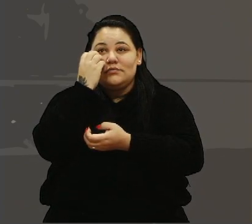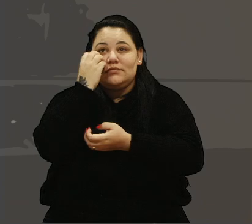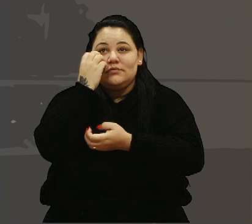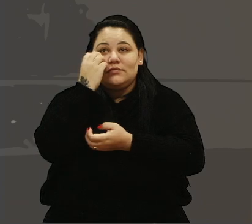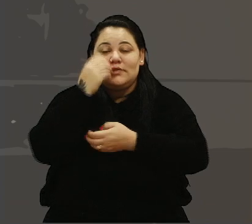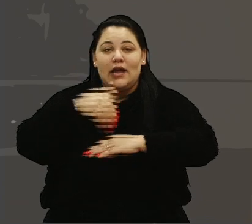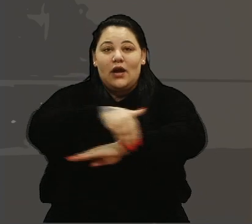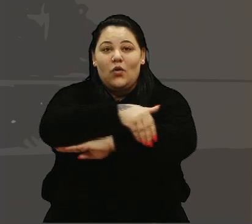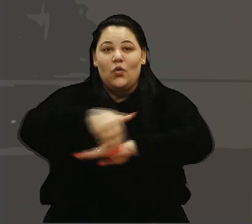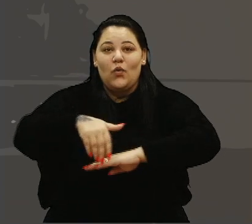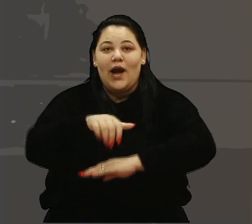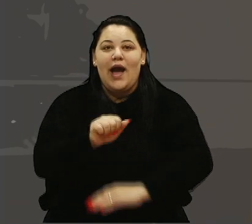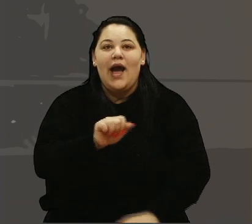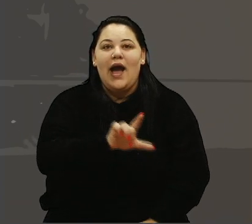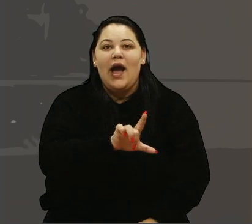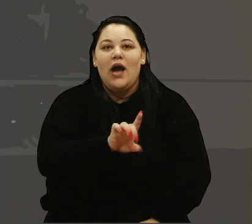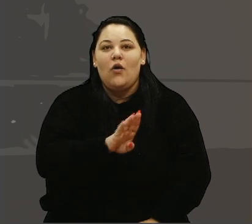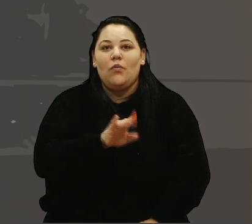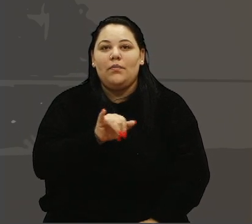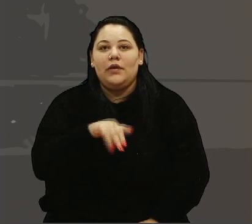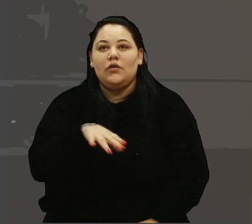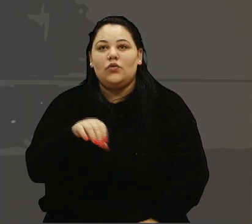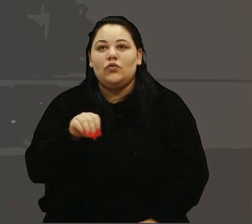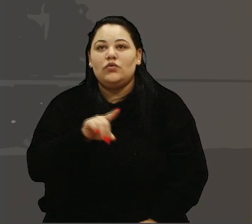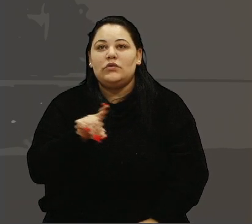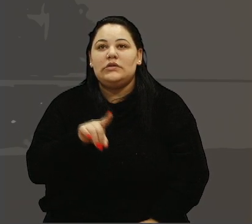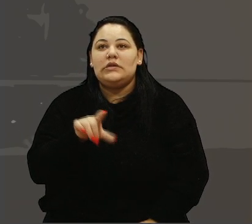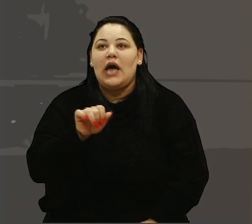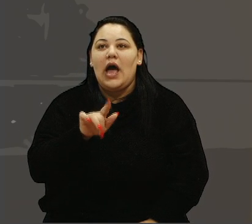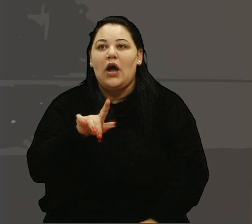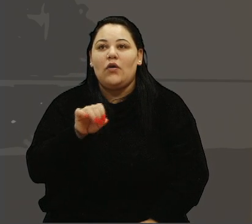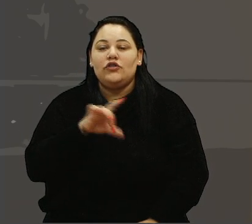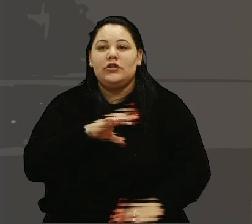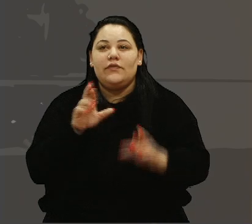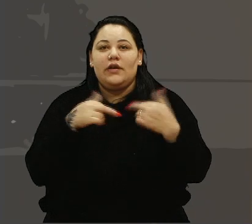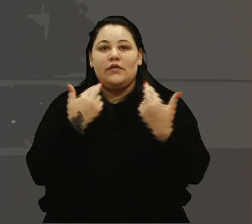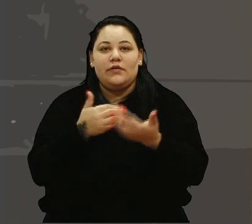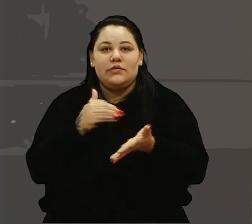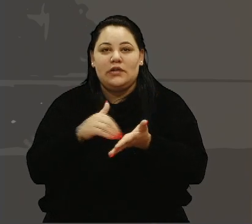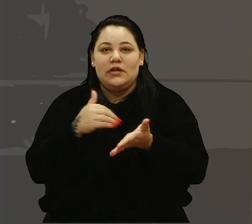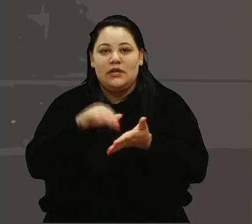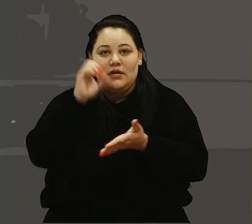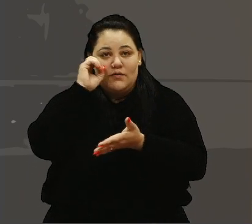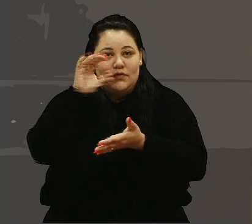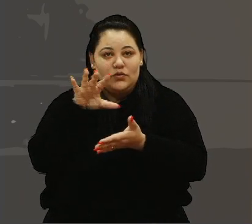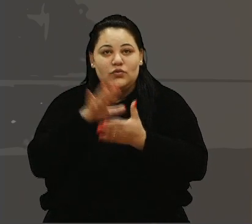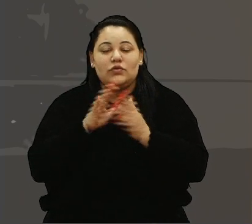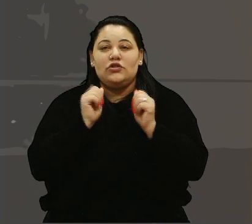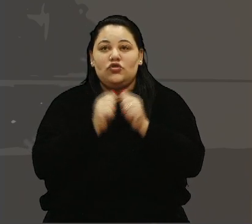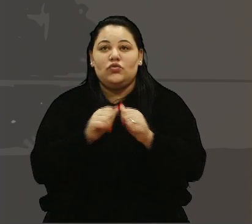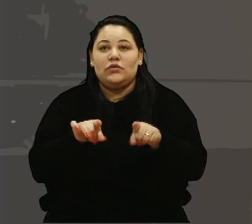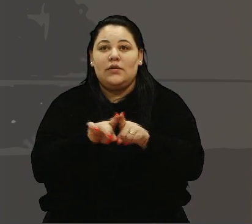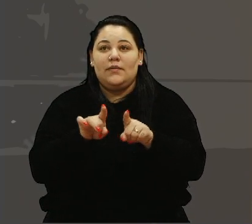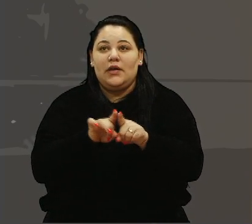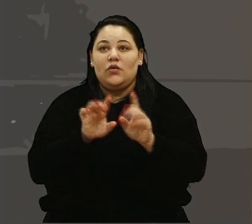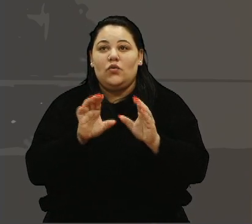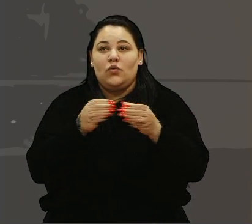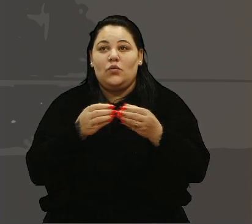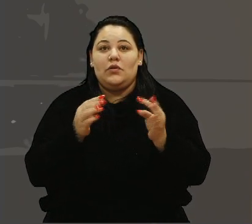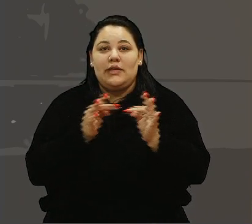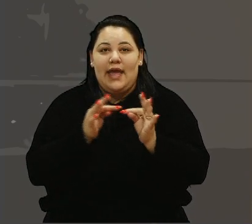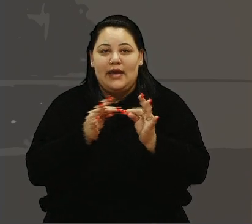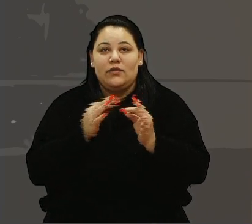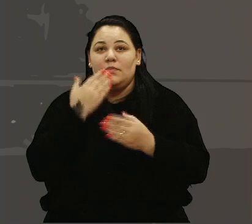Zago, onde que tivemos reunião com o secretário de Trânsito Fiuza, juntamente com a sua equipe técnica, reivindicação